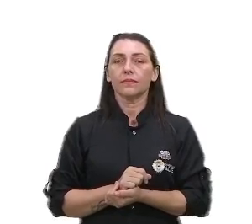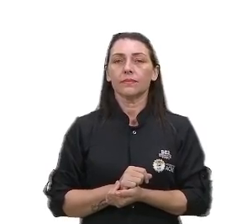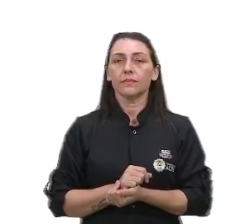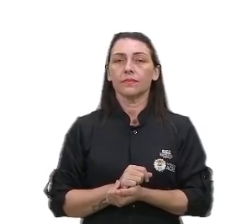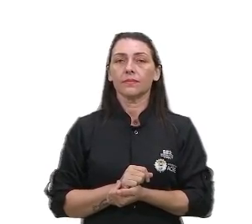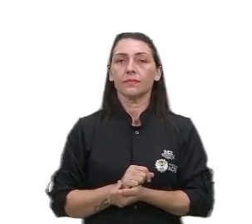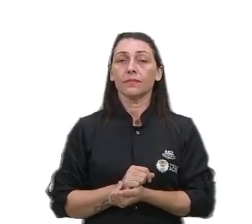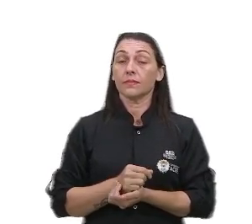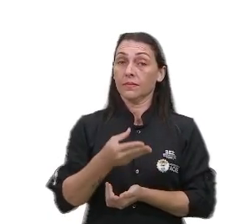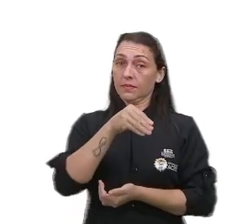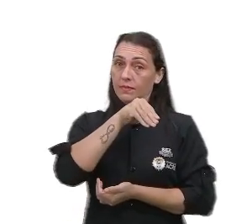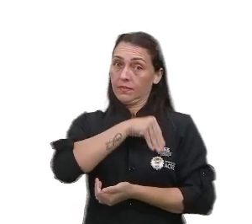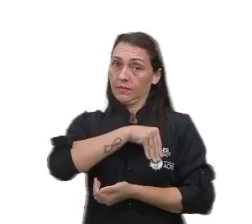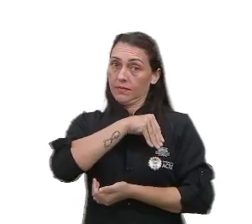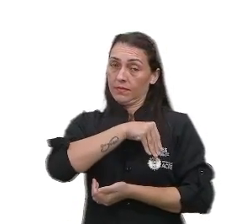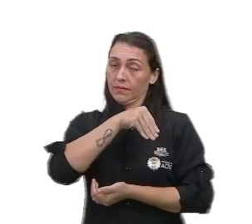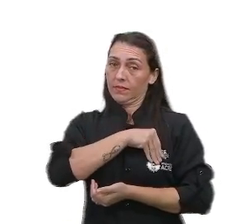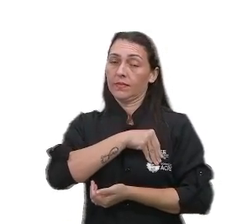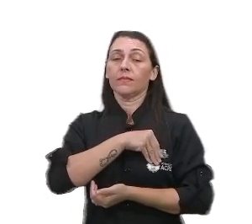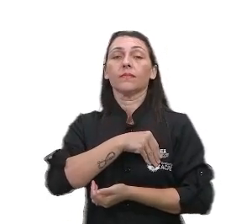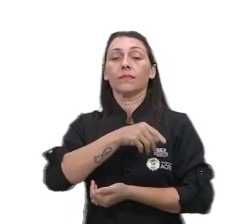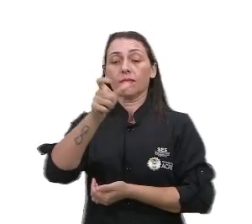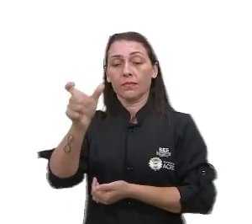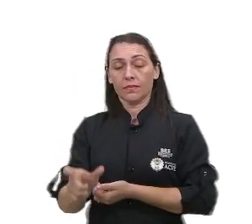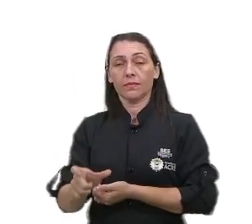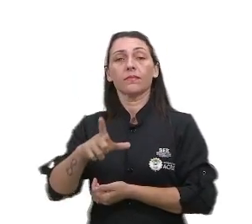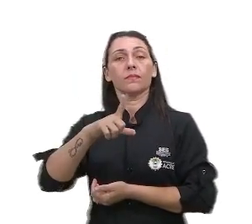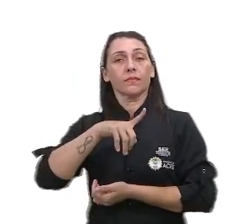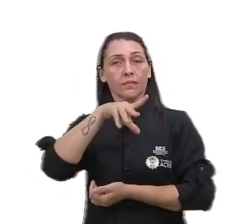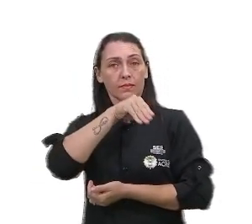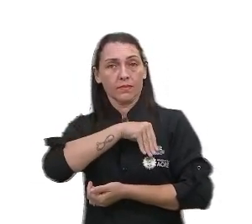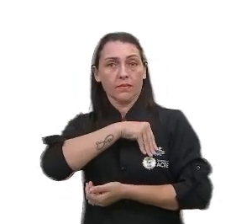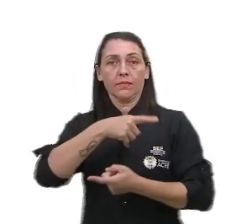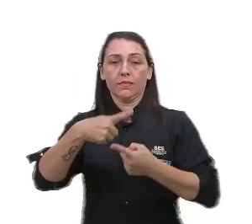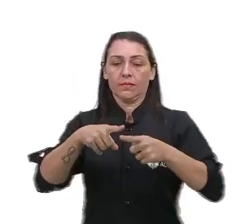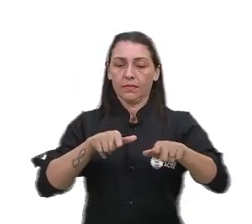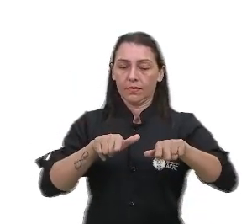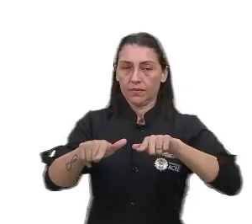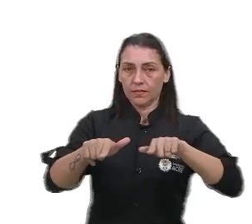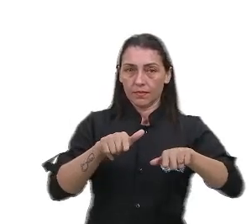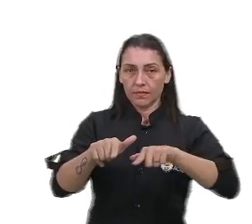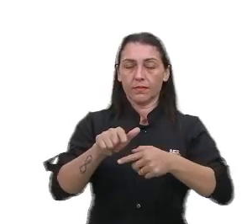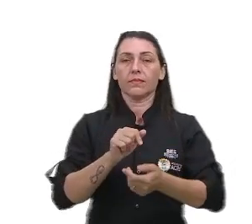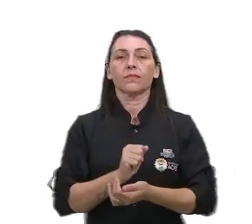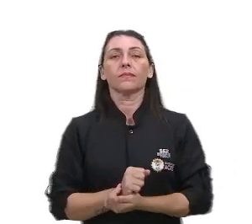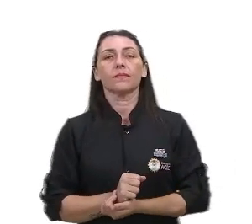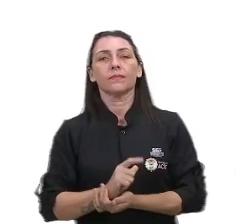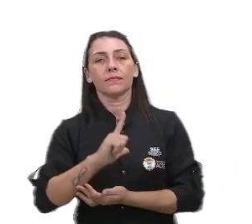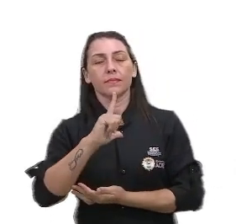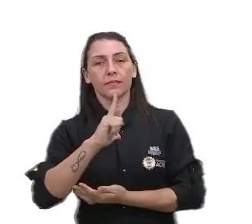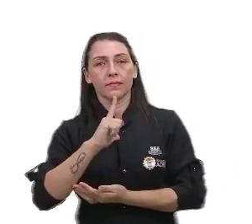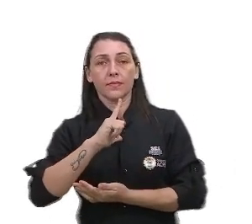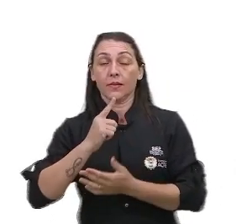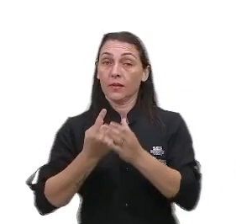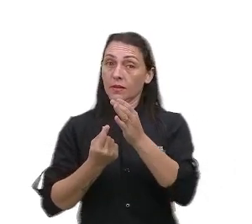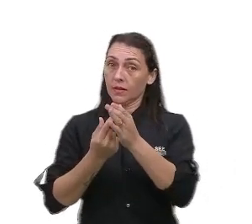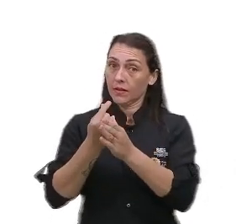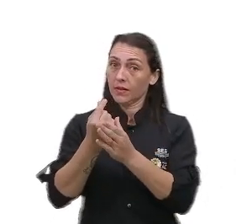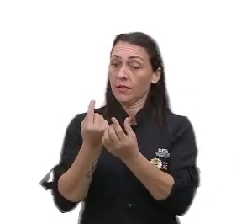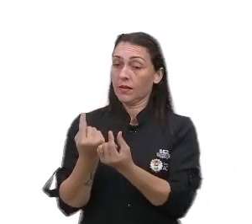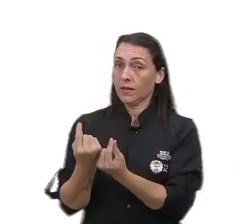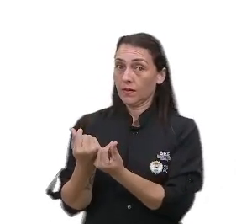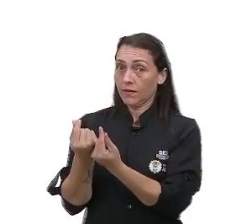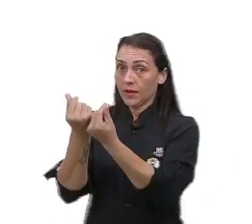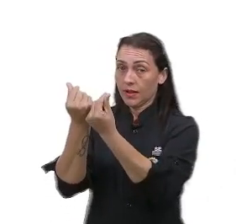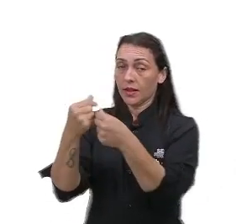de forma assalariada. O trabalhador recebia aí o seu salário. Bem, aqui nós temos então o capitalismo financeiro